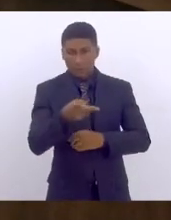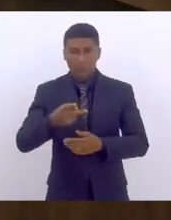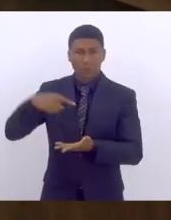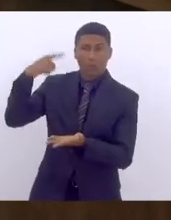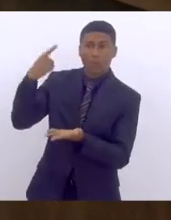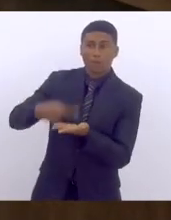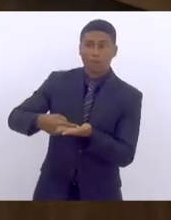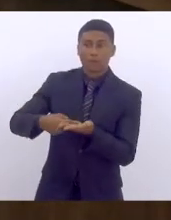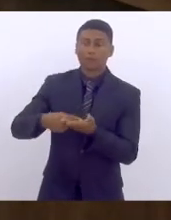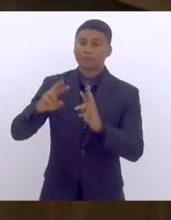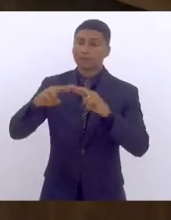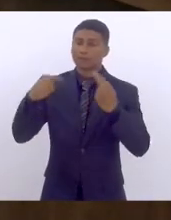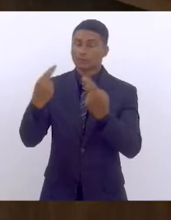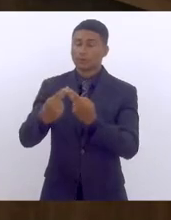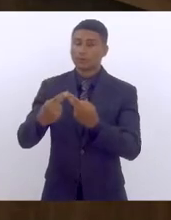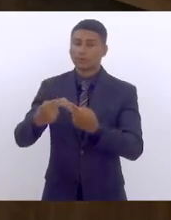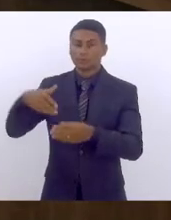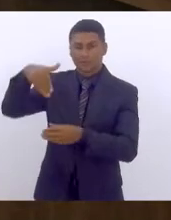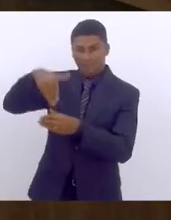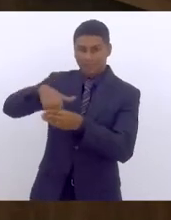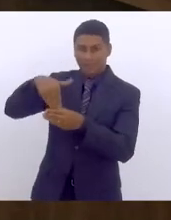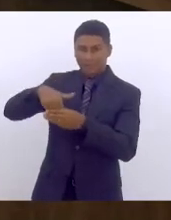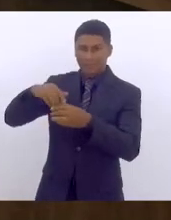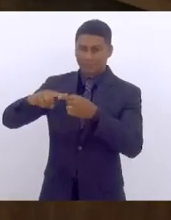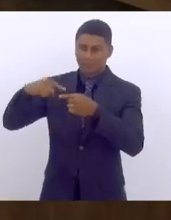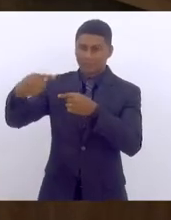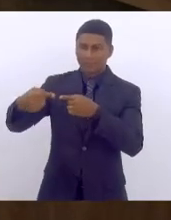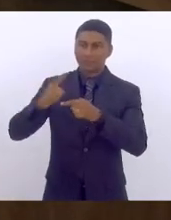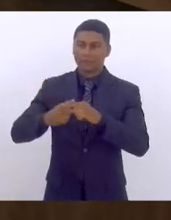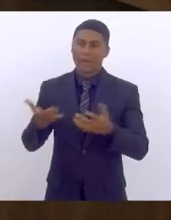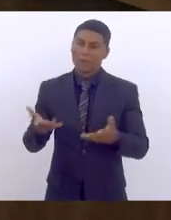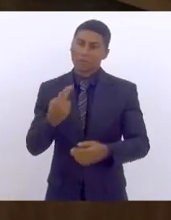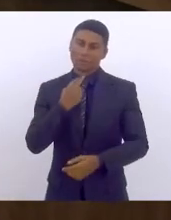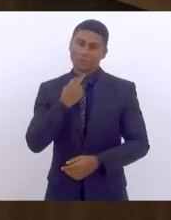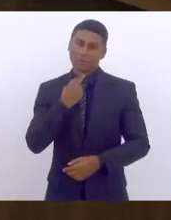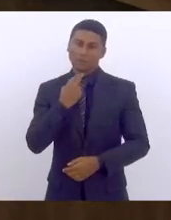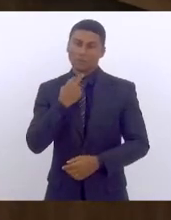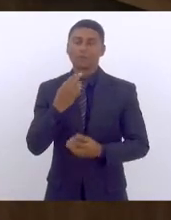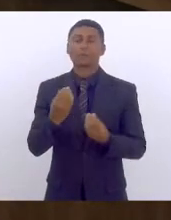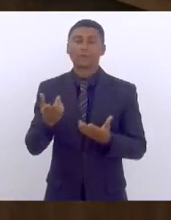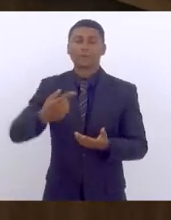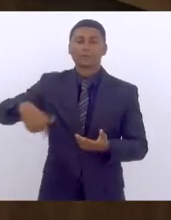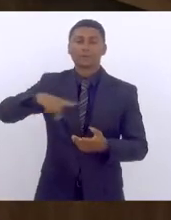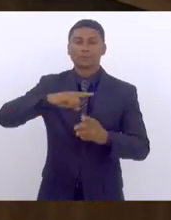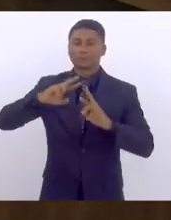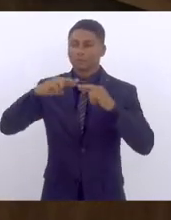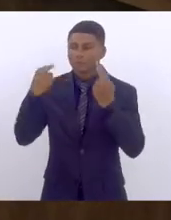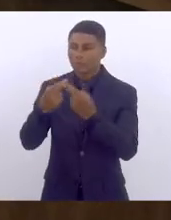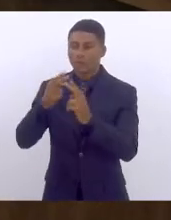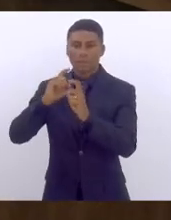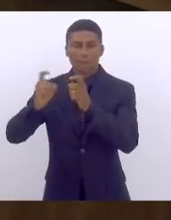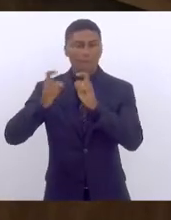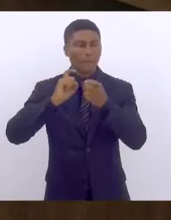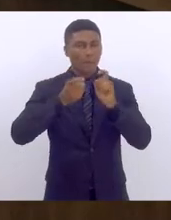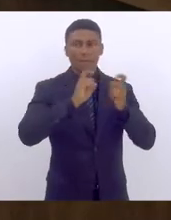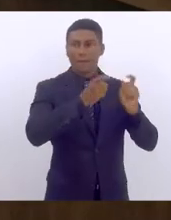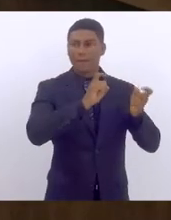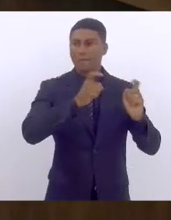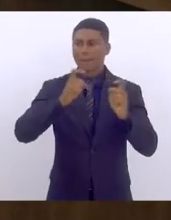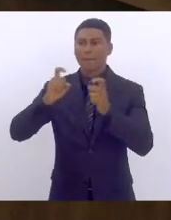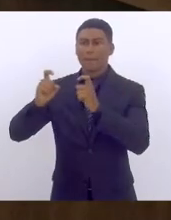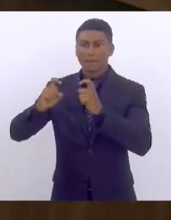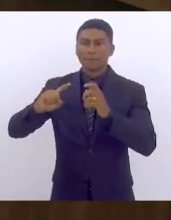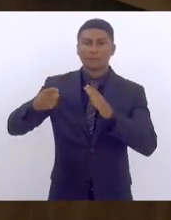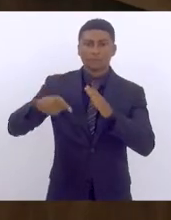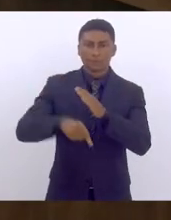as eleições, porque estamos impedidos de fazer audiência pública, para que pudéssemos debater todas essas questões com a profundidade